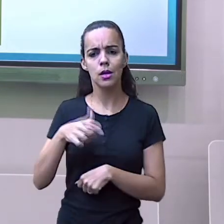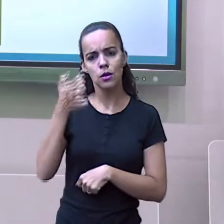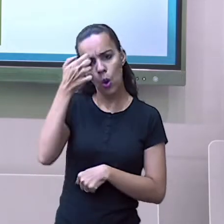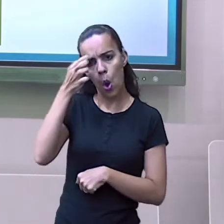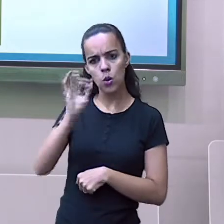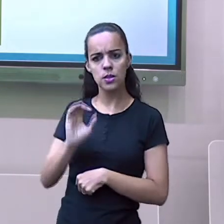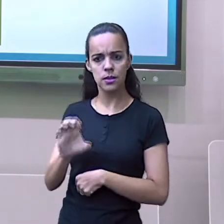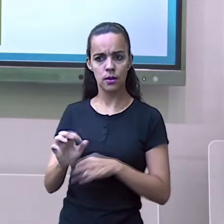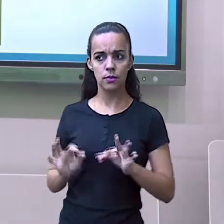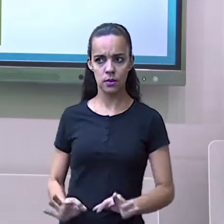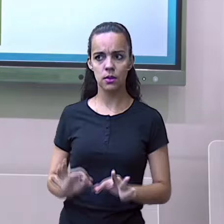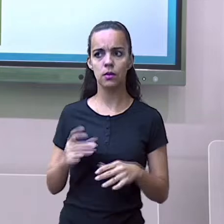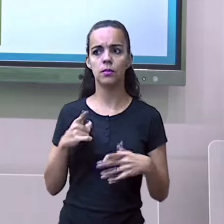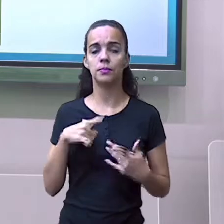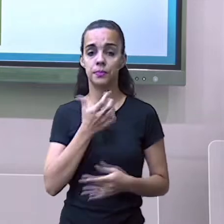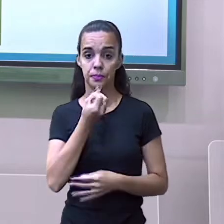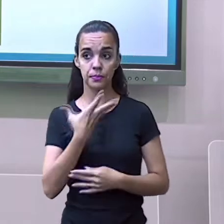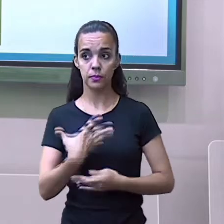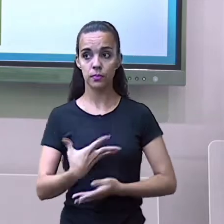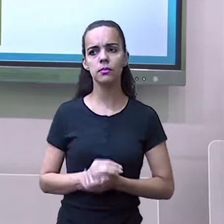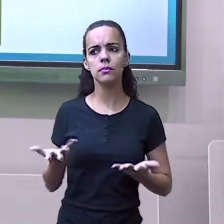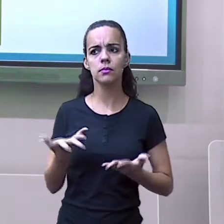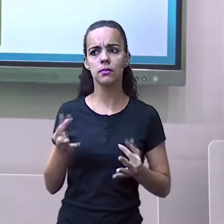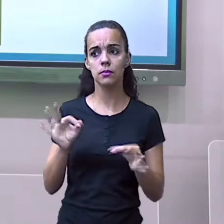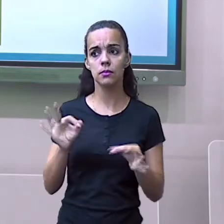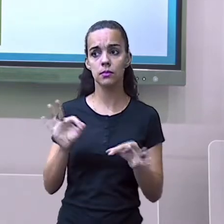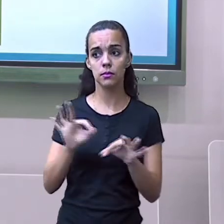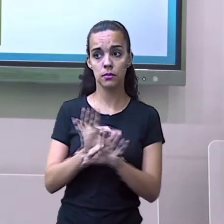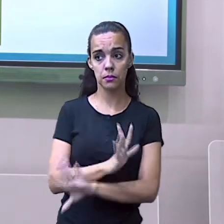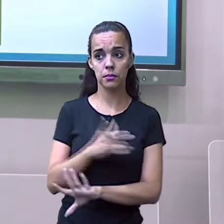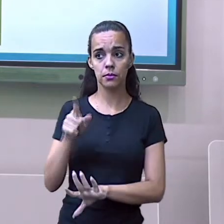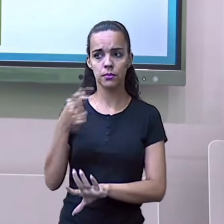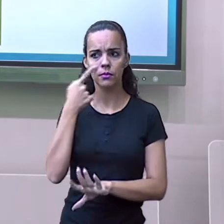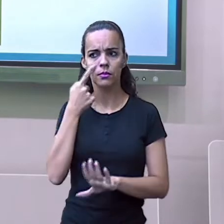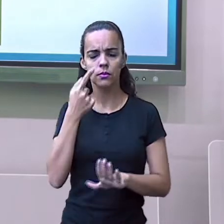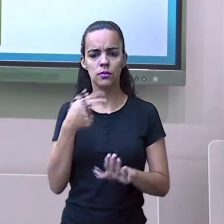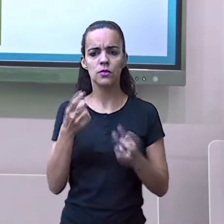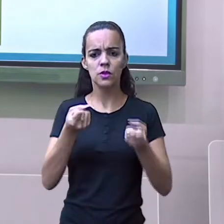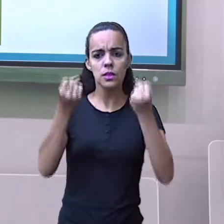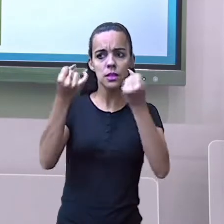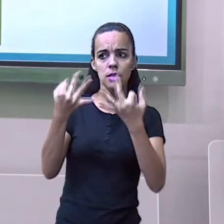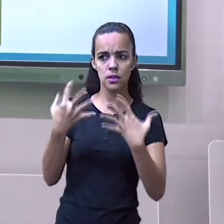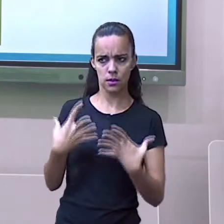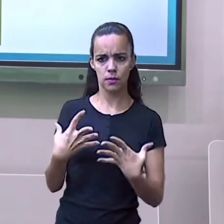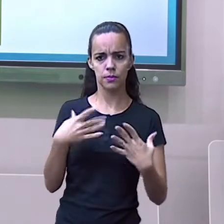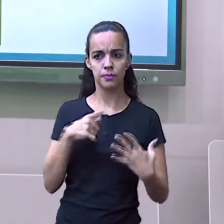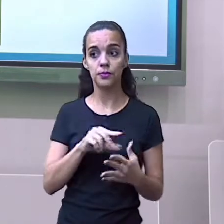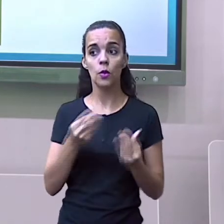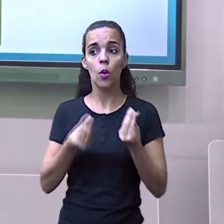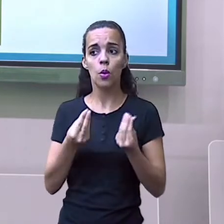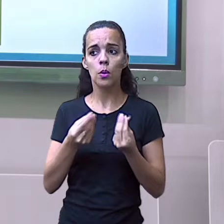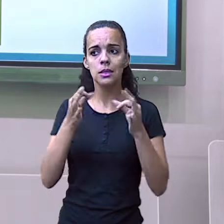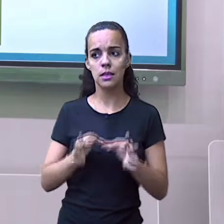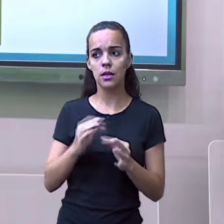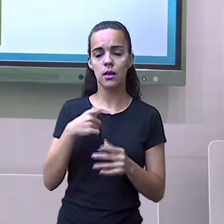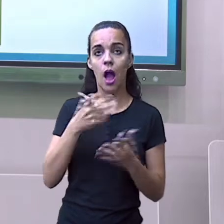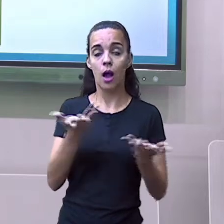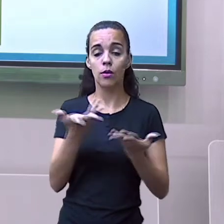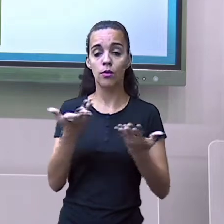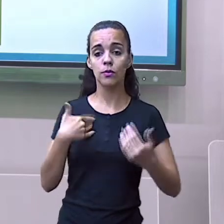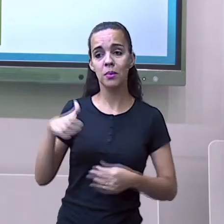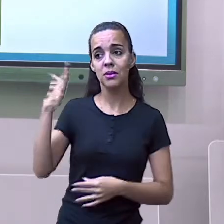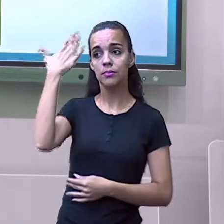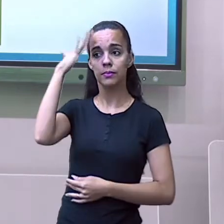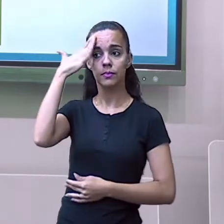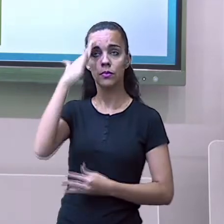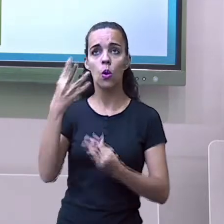serviços públicos. Bom, agora acabamos de ver suas implicações. Vamos tentar compreender